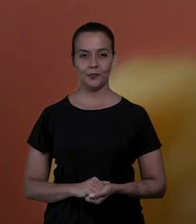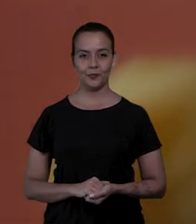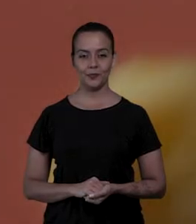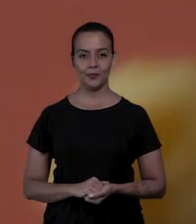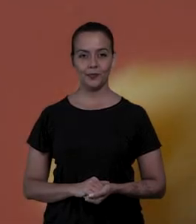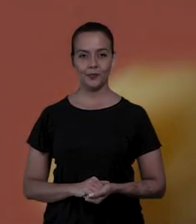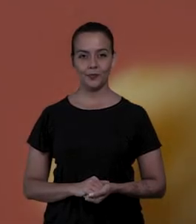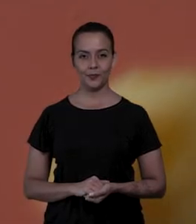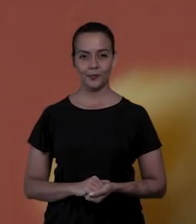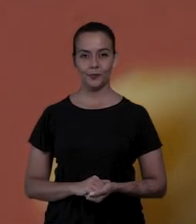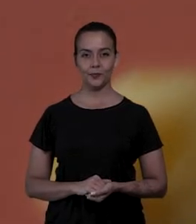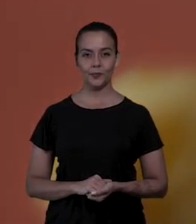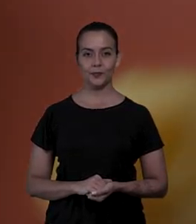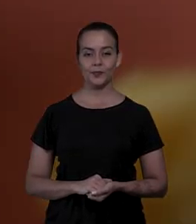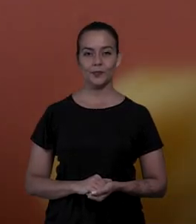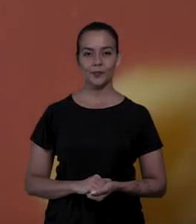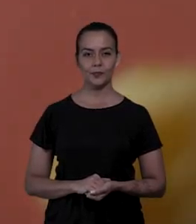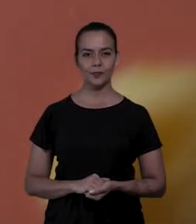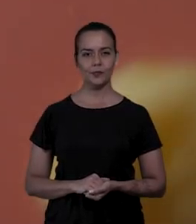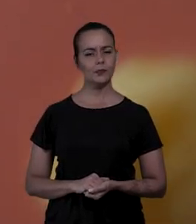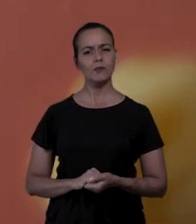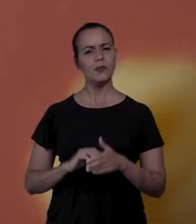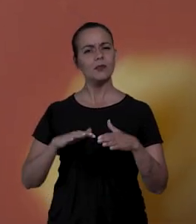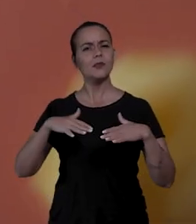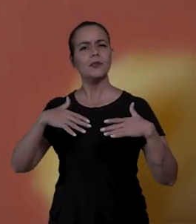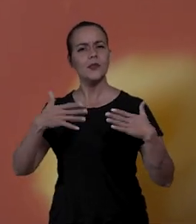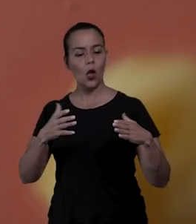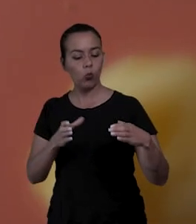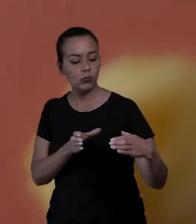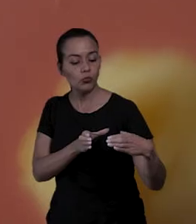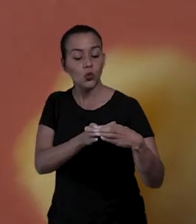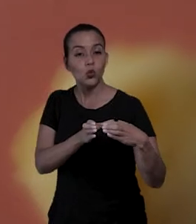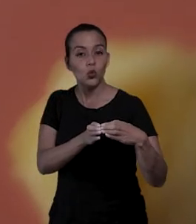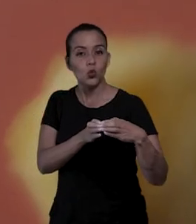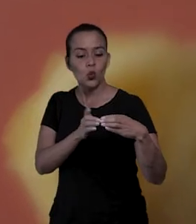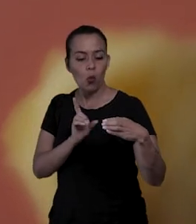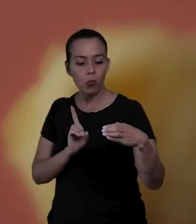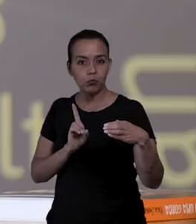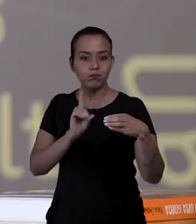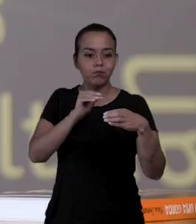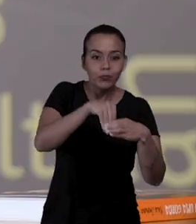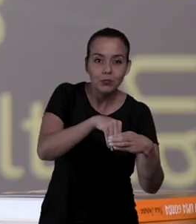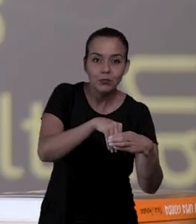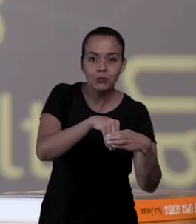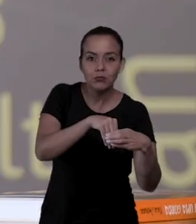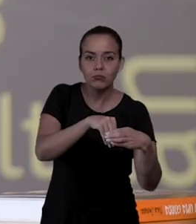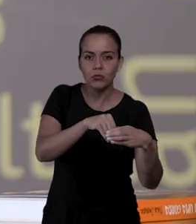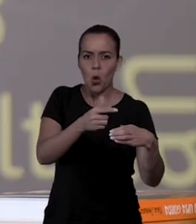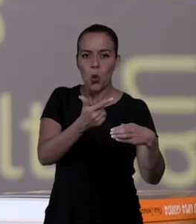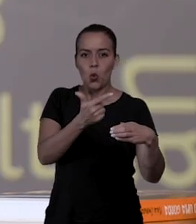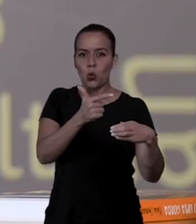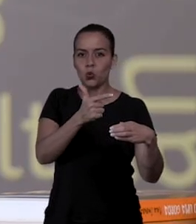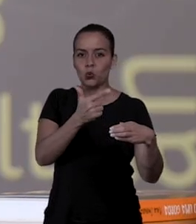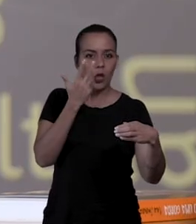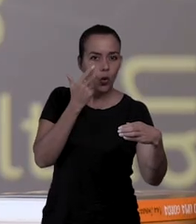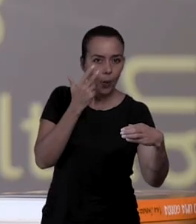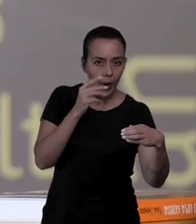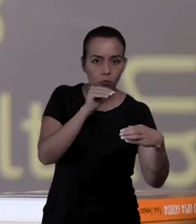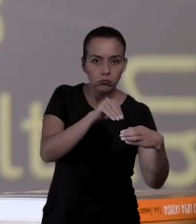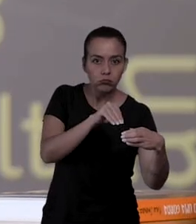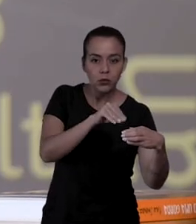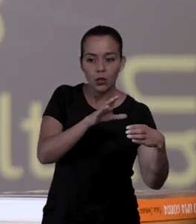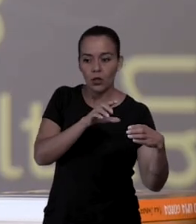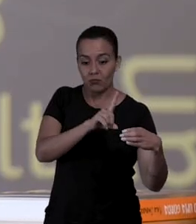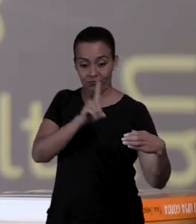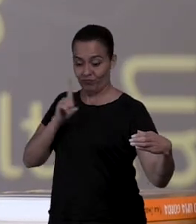dessa condição de normal vai ser considerado anormal. Agora, sentada Paul à mesa, Preciado, Judith Butler, né, que vem